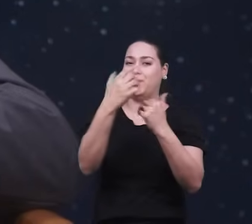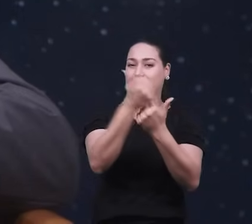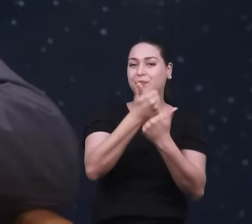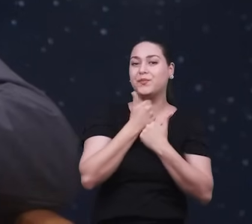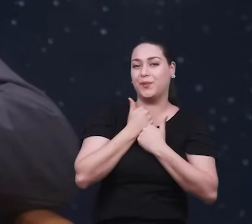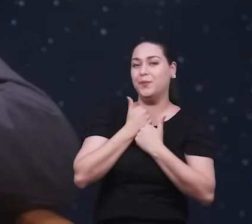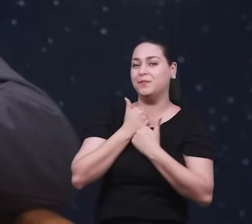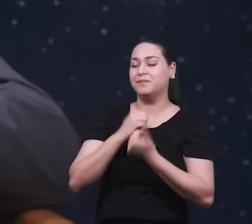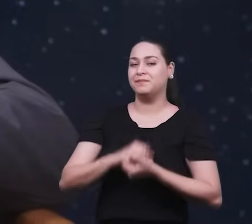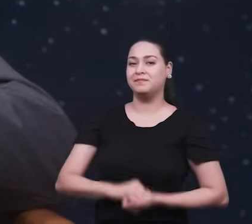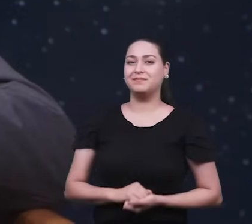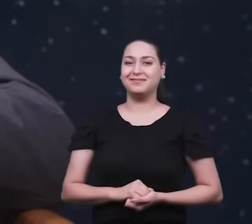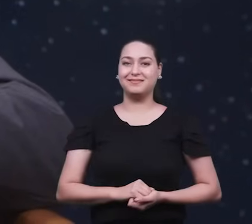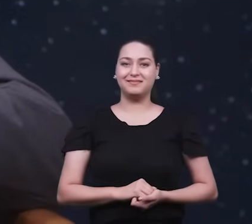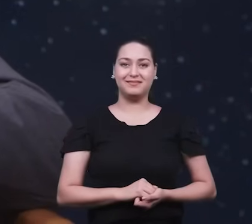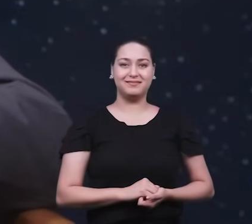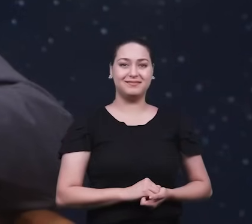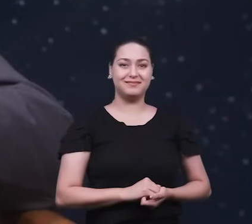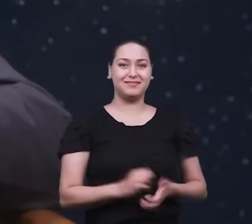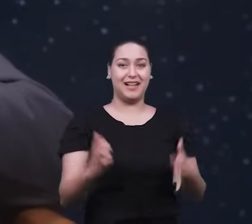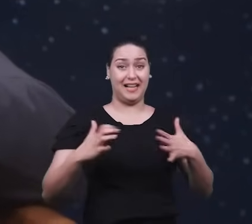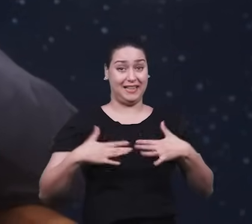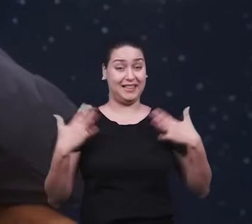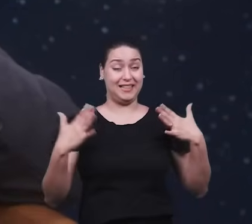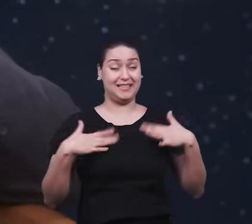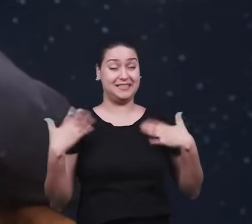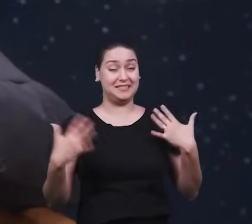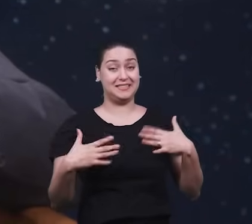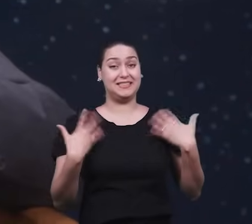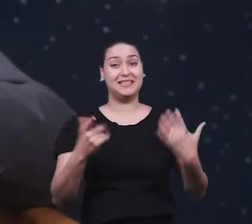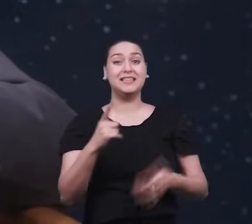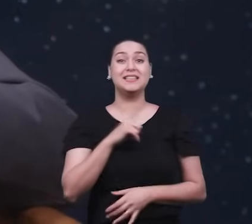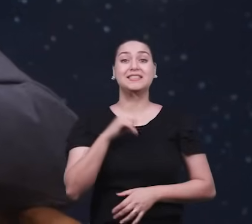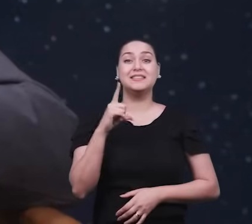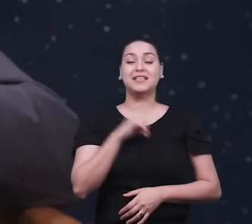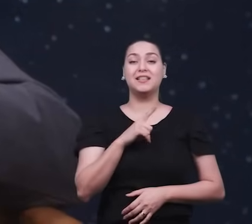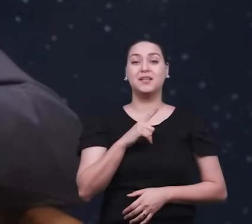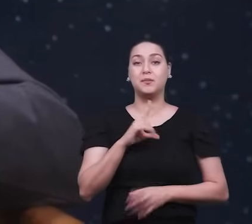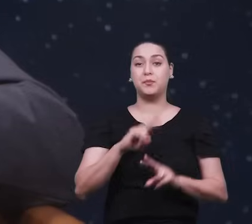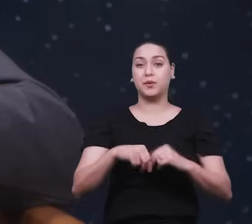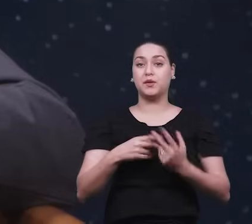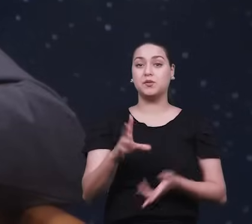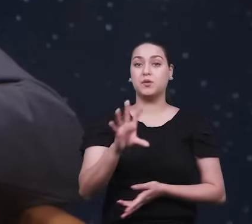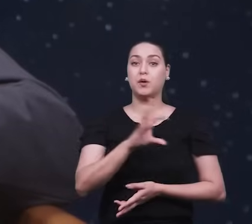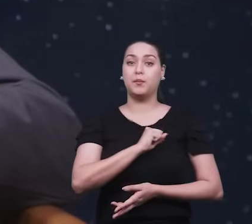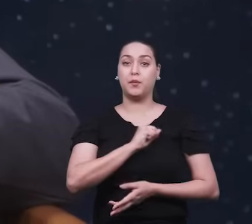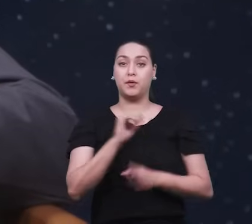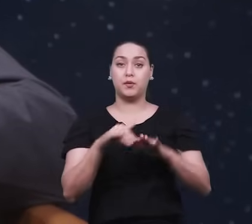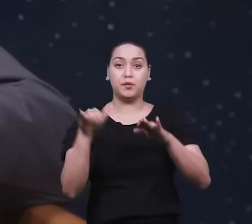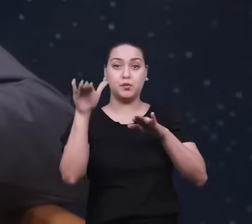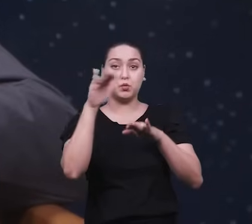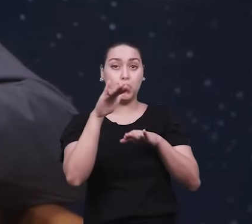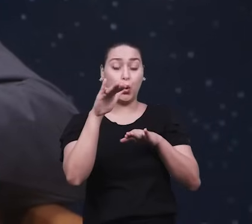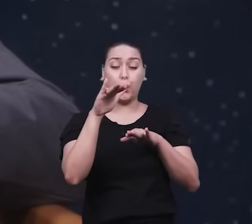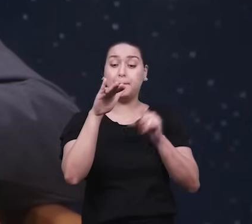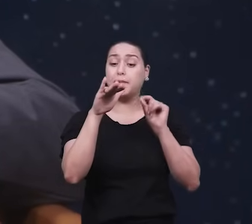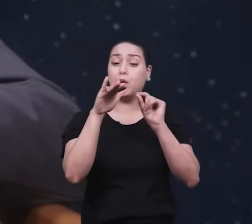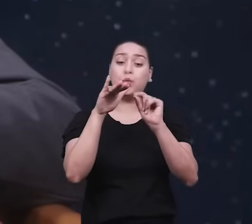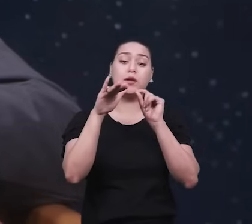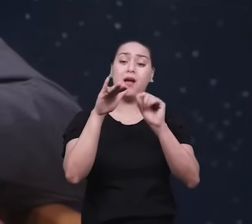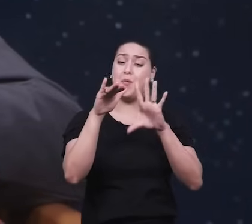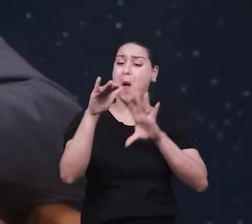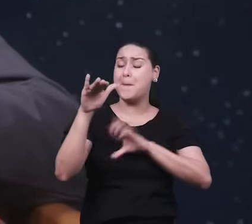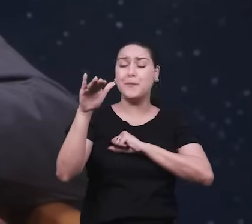né? Glória, então, Jesus. A maior alegria que existe, que é decorrente do amor, como o pastor Daniel falou, e que está acima